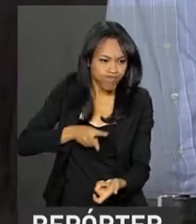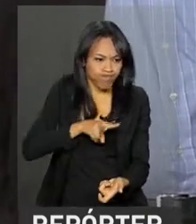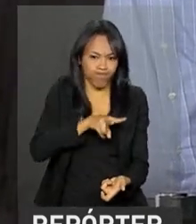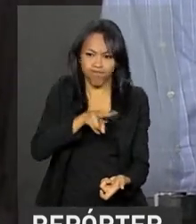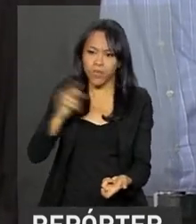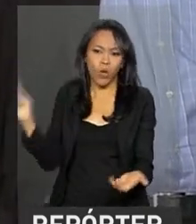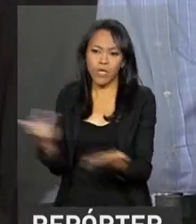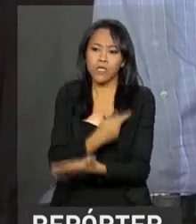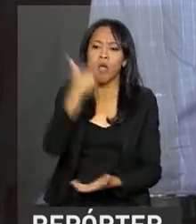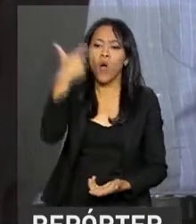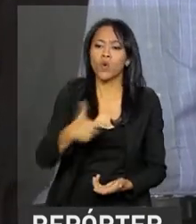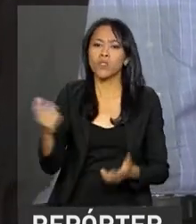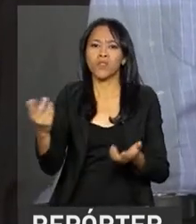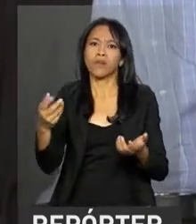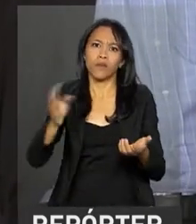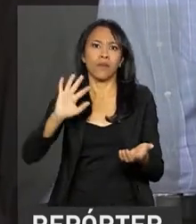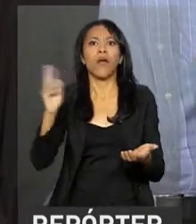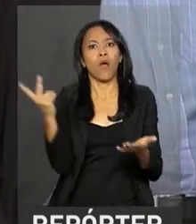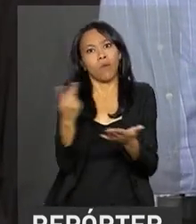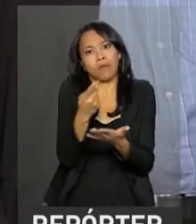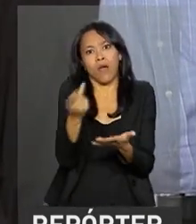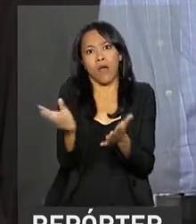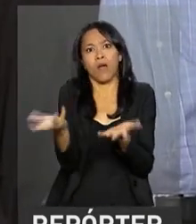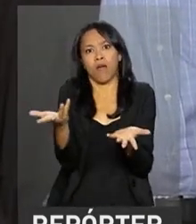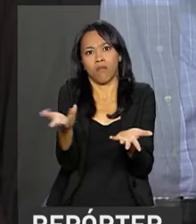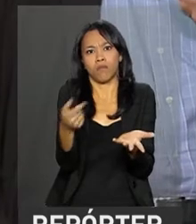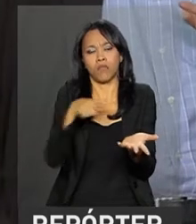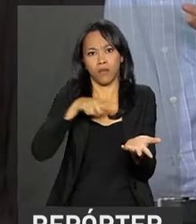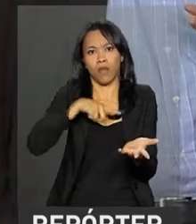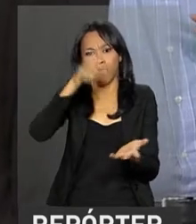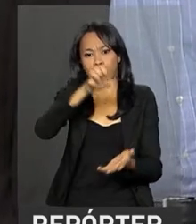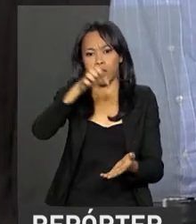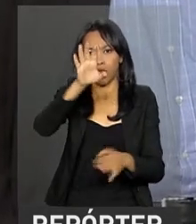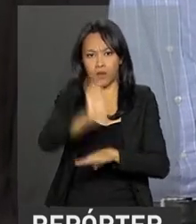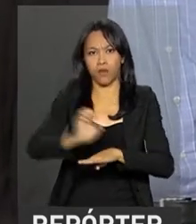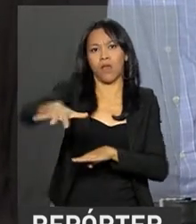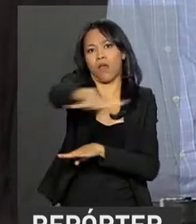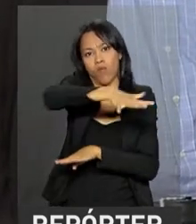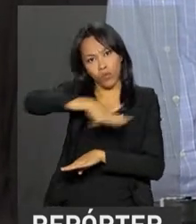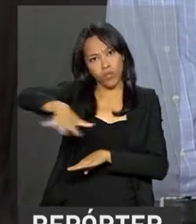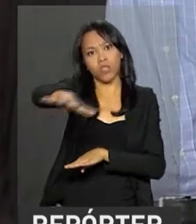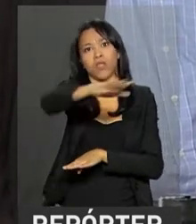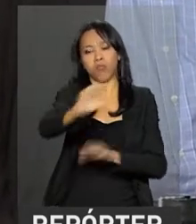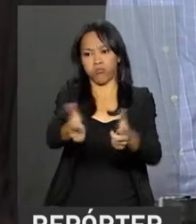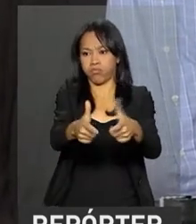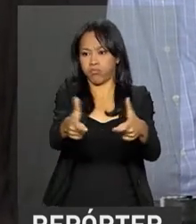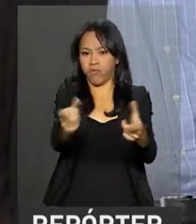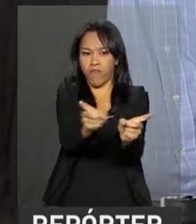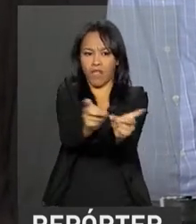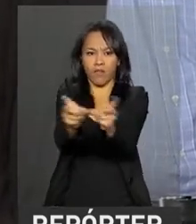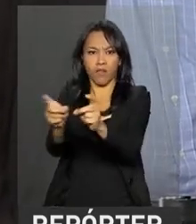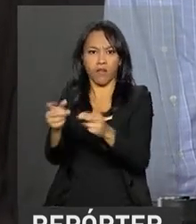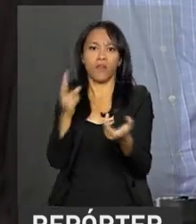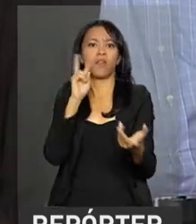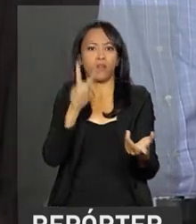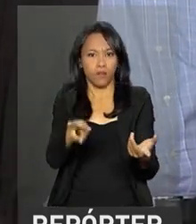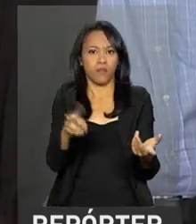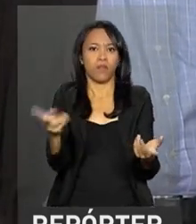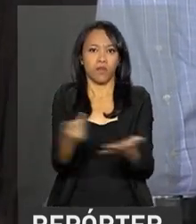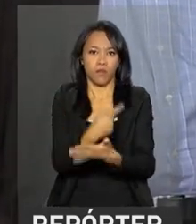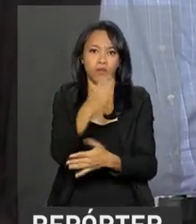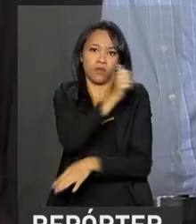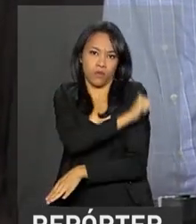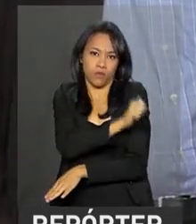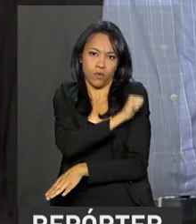preocupante aqui no rio de janeiro o número de armas e se alardeia aqui existentes do rio de